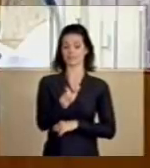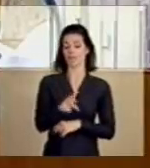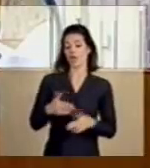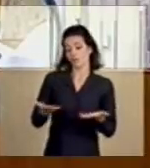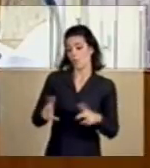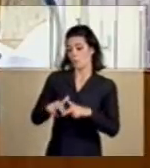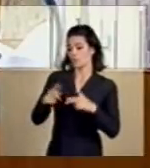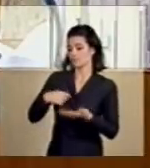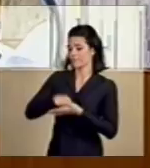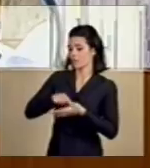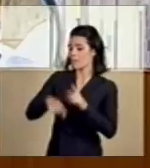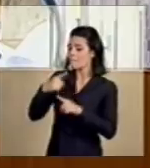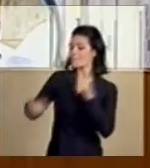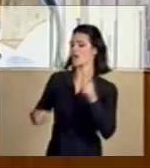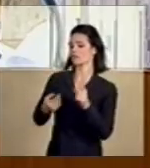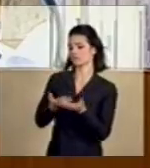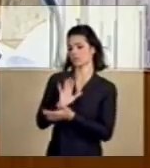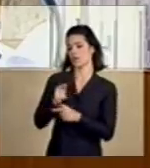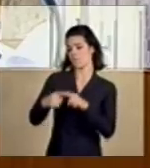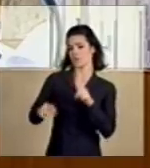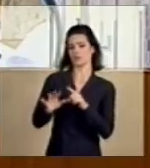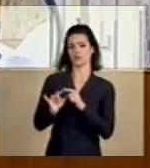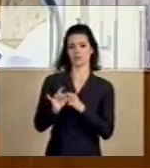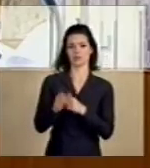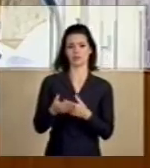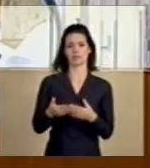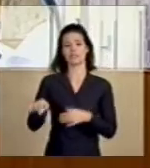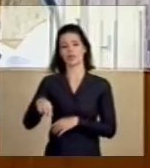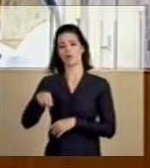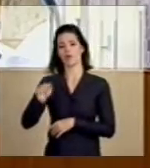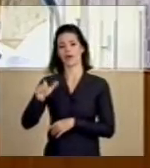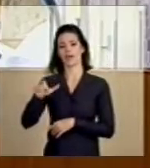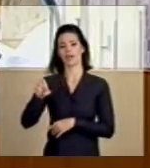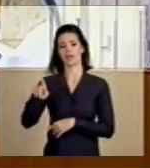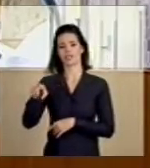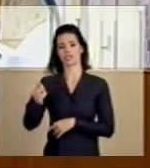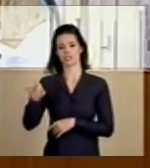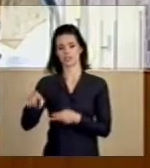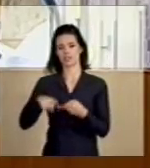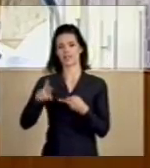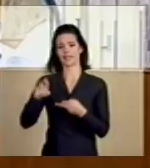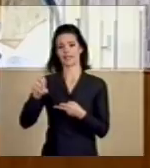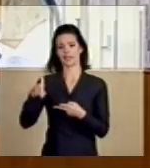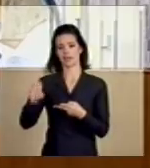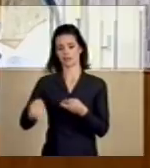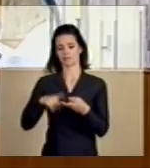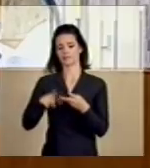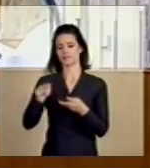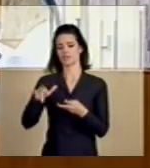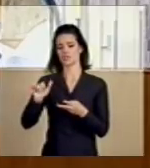a divergência, o ministro Alexandre de Moraes, o ministro Ricardo Lewandowski e agora o ministro